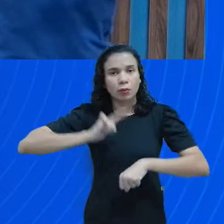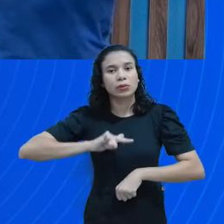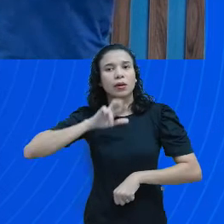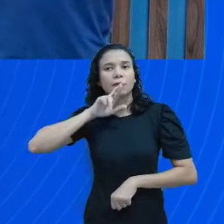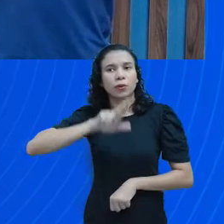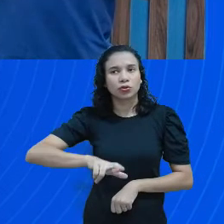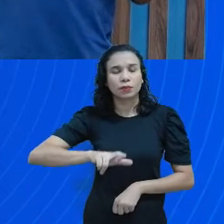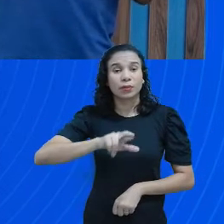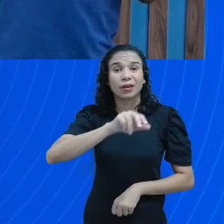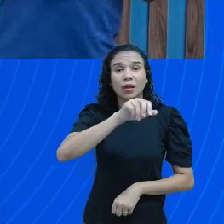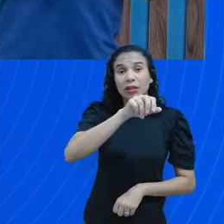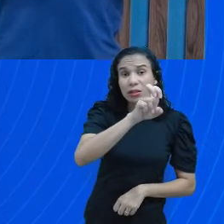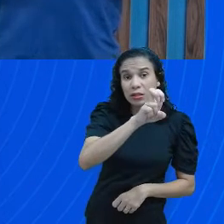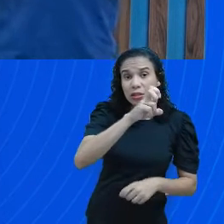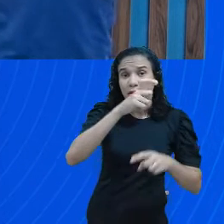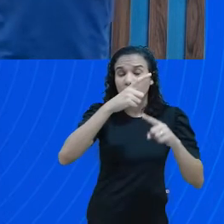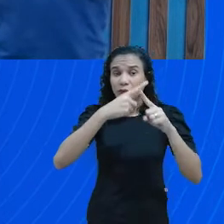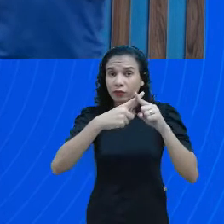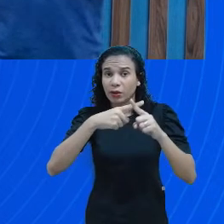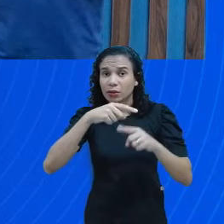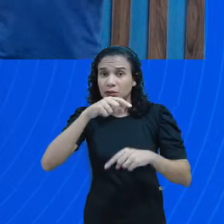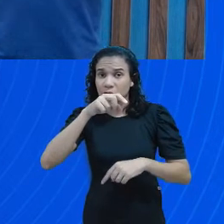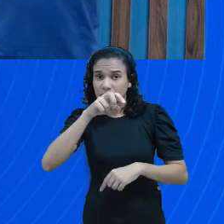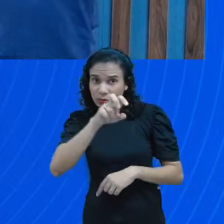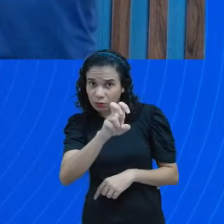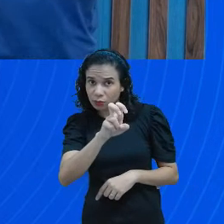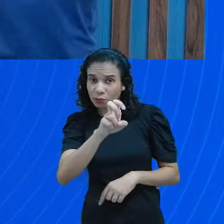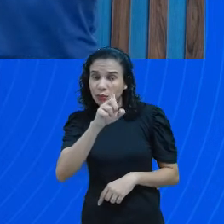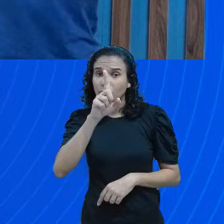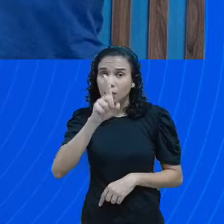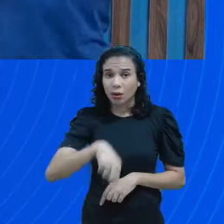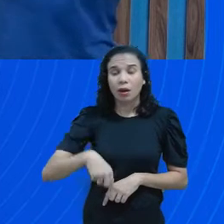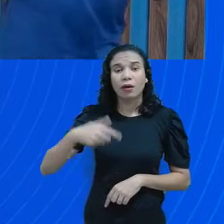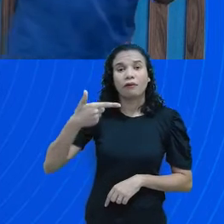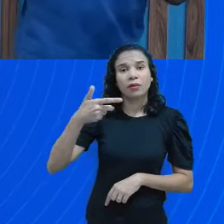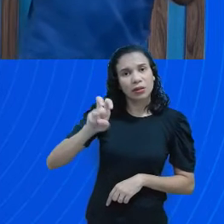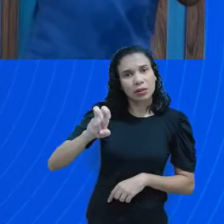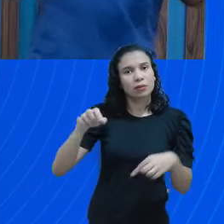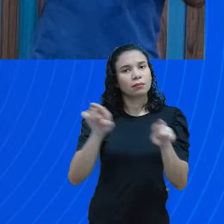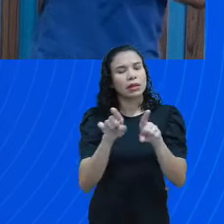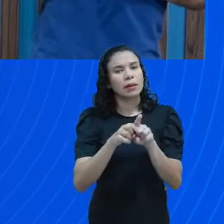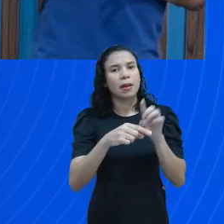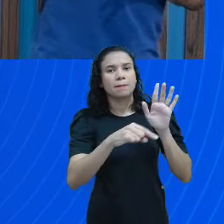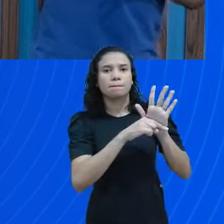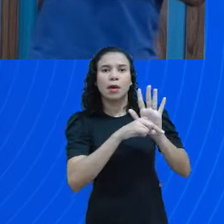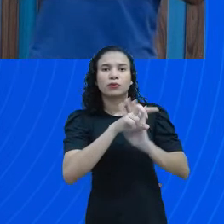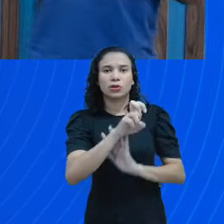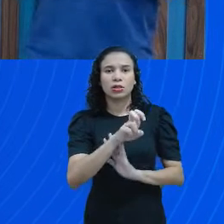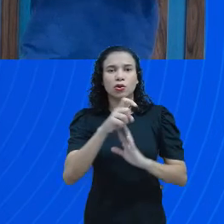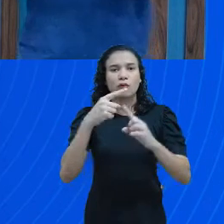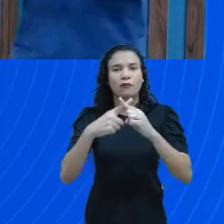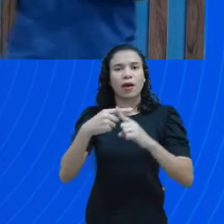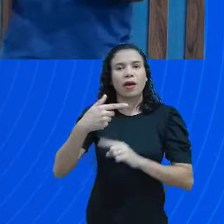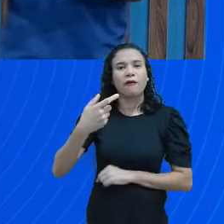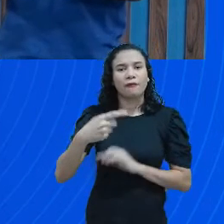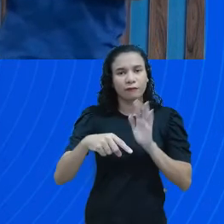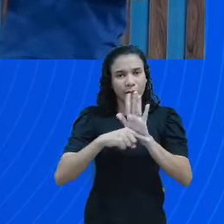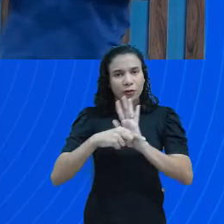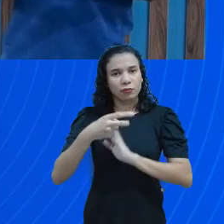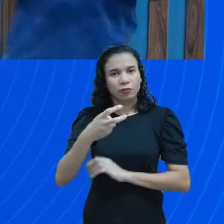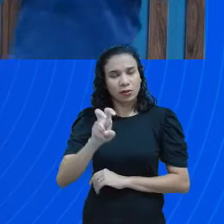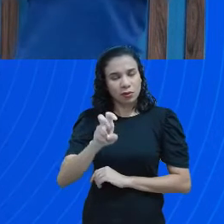25, mas também menos 5 vezes menos 5 também dá 25. Observa aqui, ambos dá